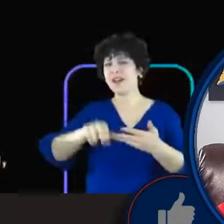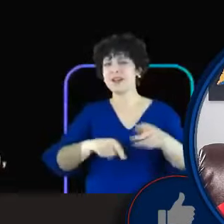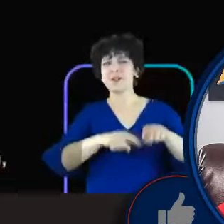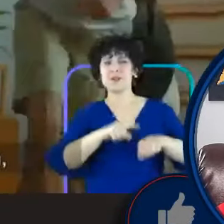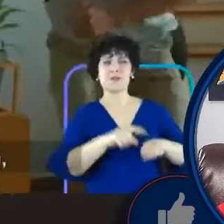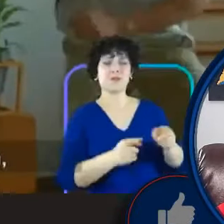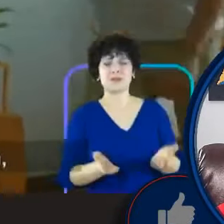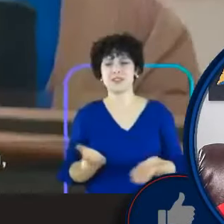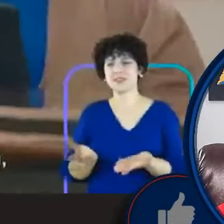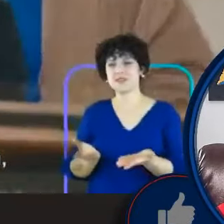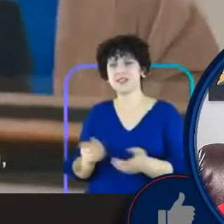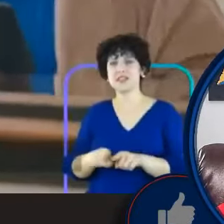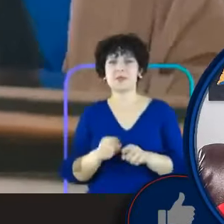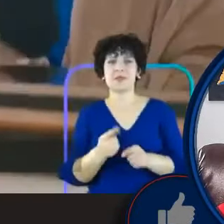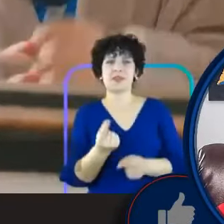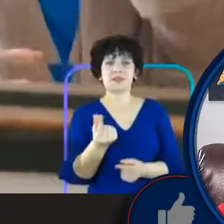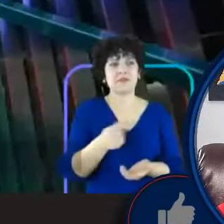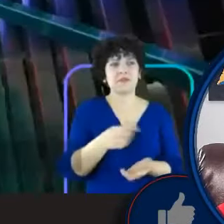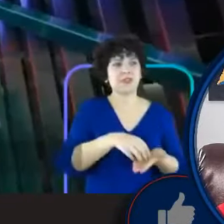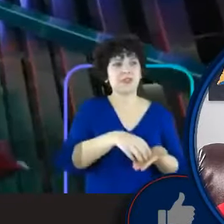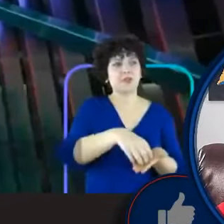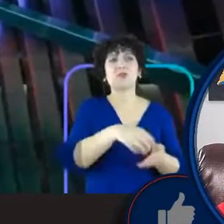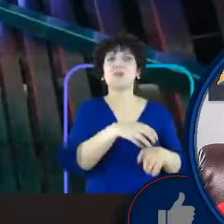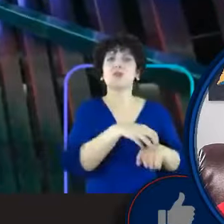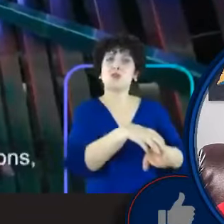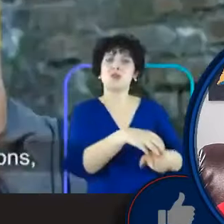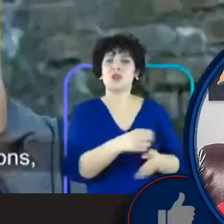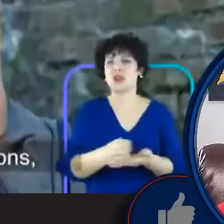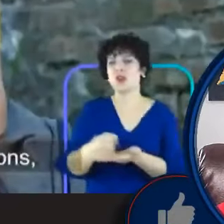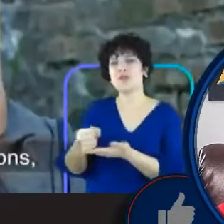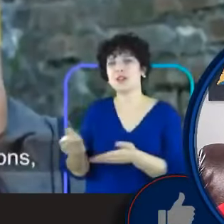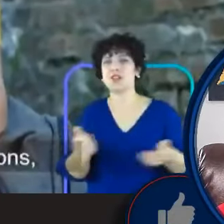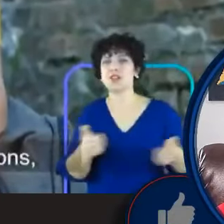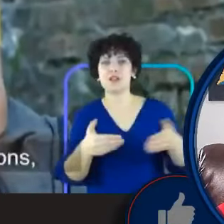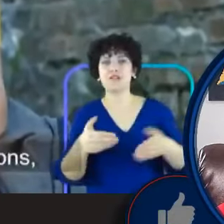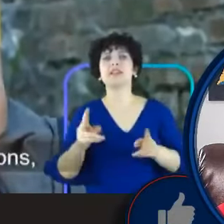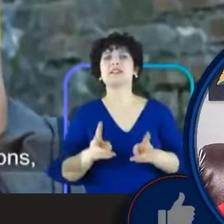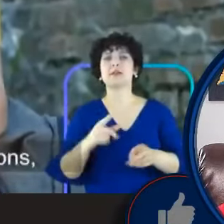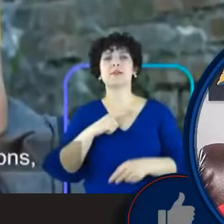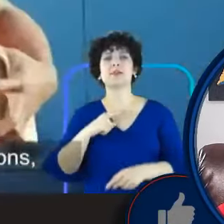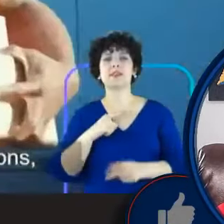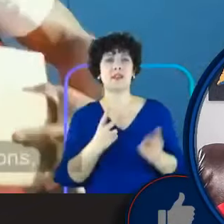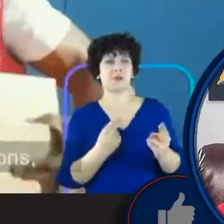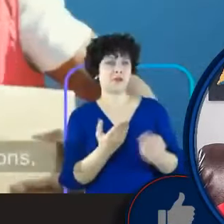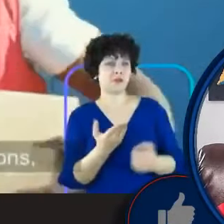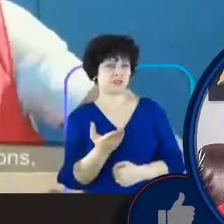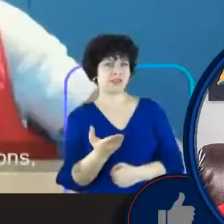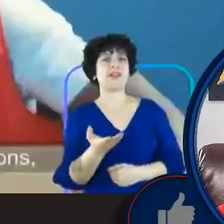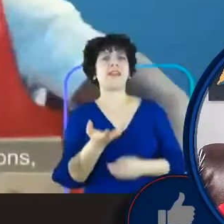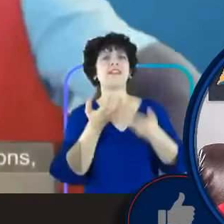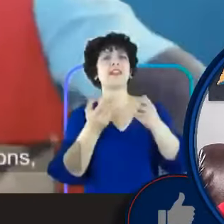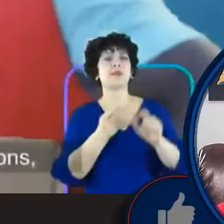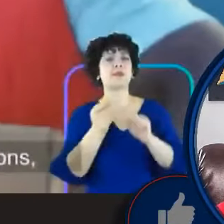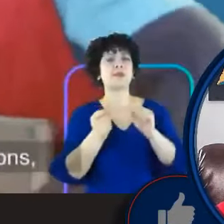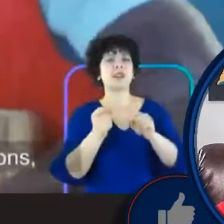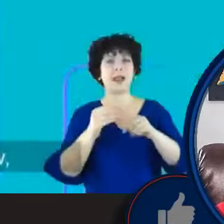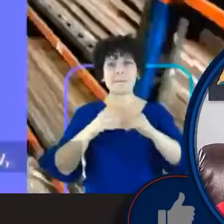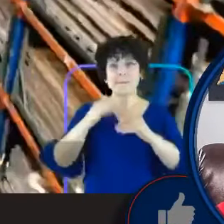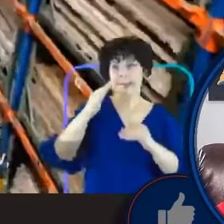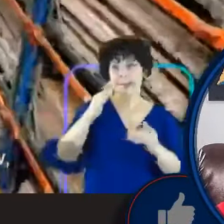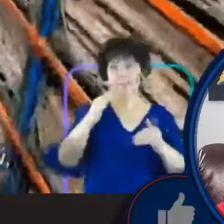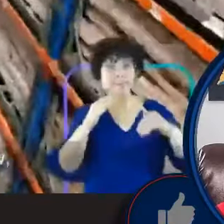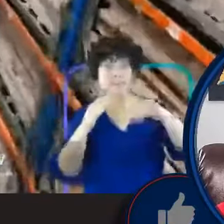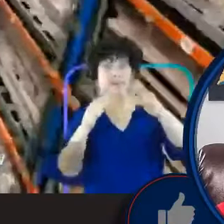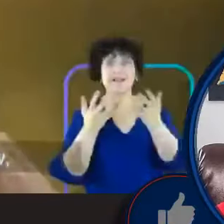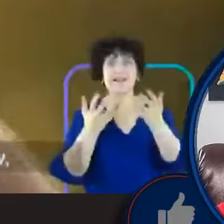de relacionamento e consumo, inclusiva e fácil, com uma oferta ilimitada de produtos, serviços, soluções financeiras, logística.